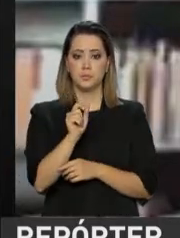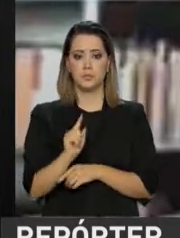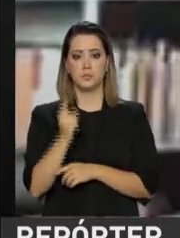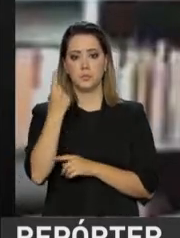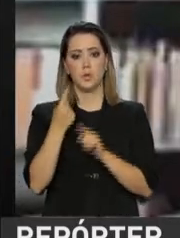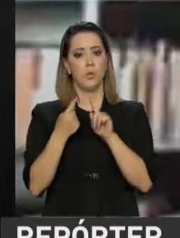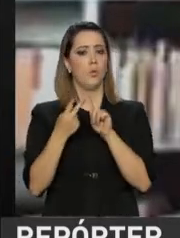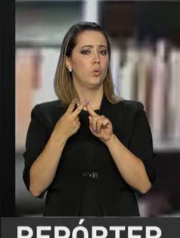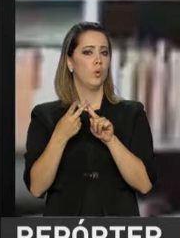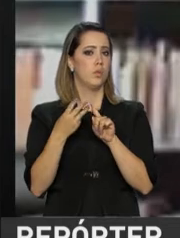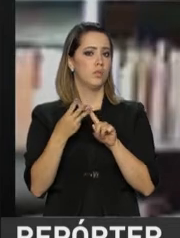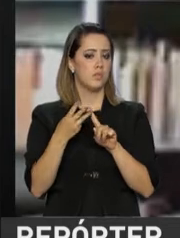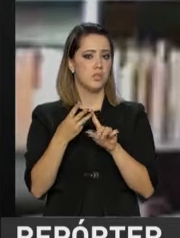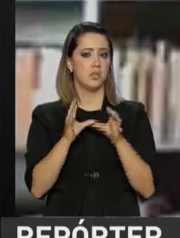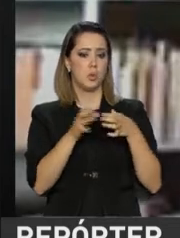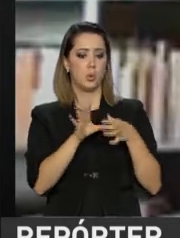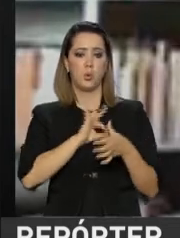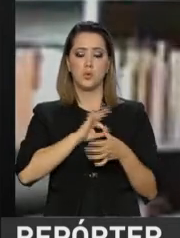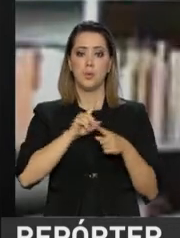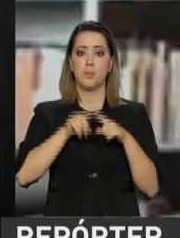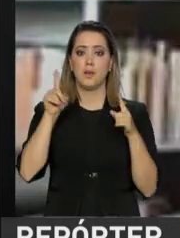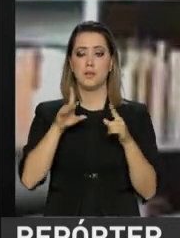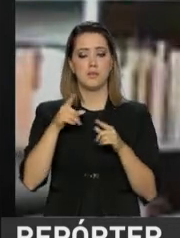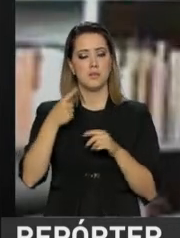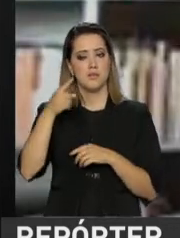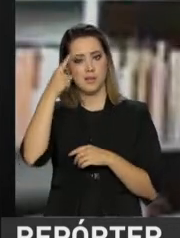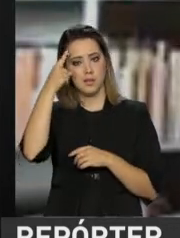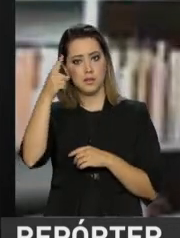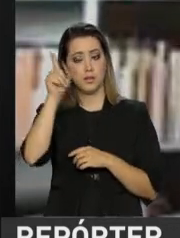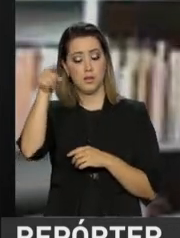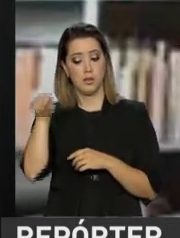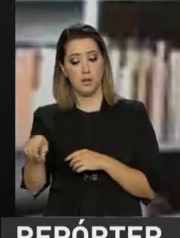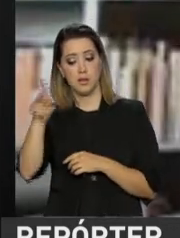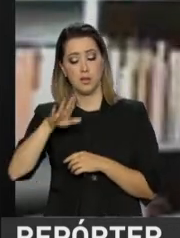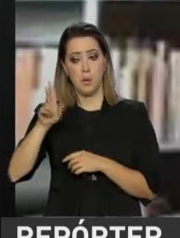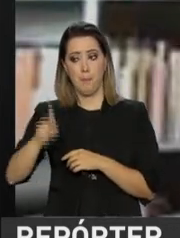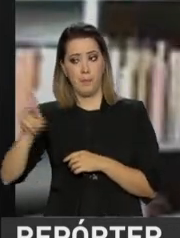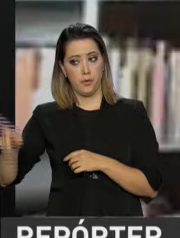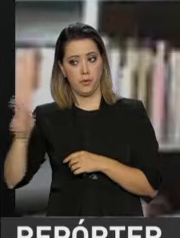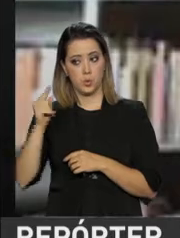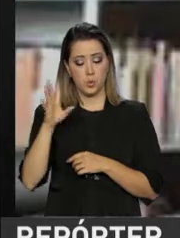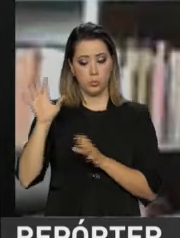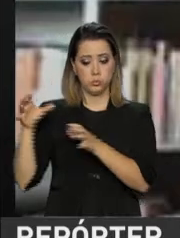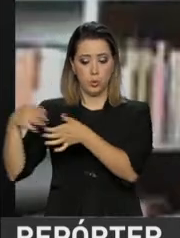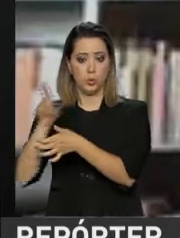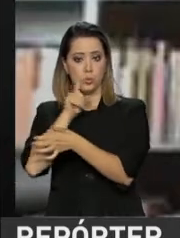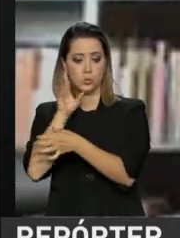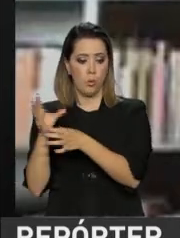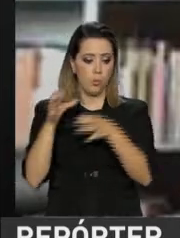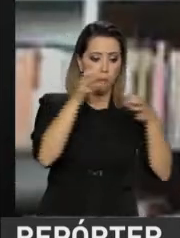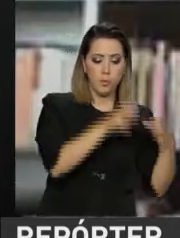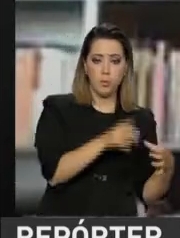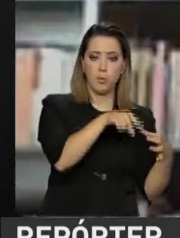dois ou três agentes a idéia então seria que podem professores do estado - para o brasil e assim seria possível treinar 20